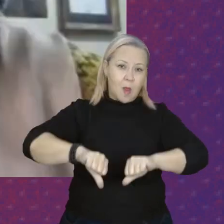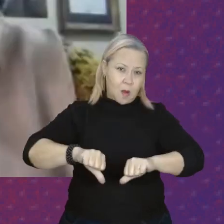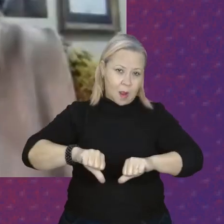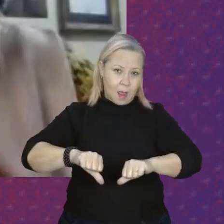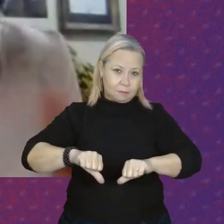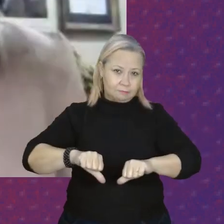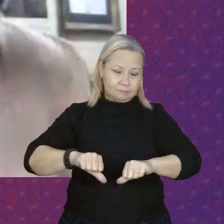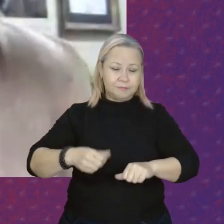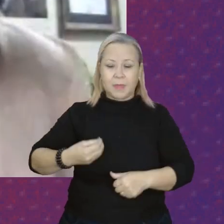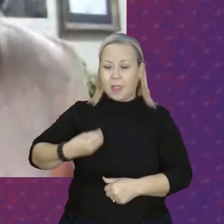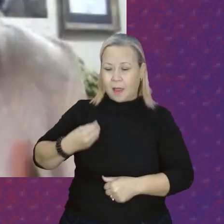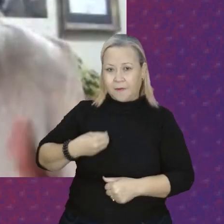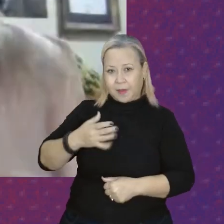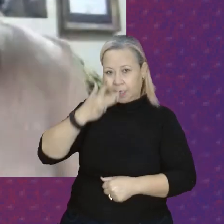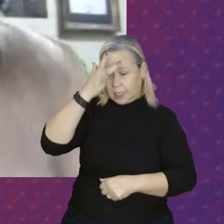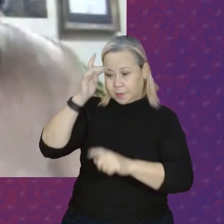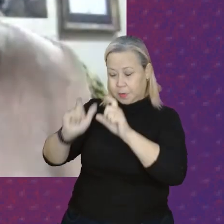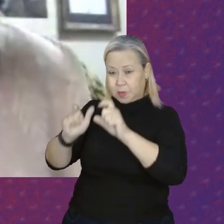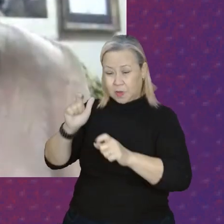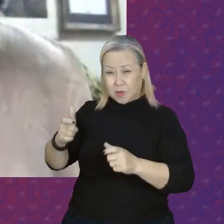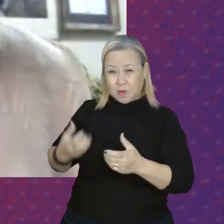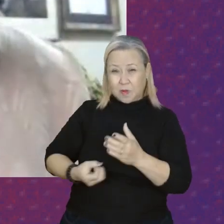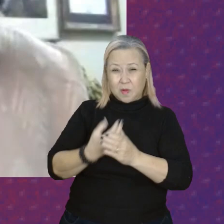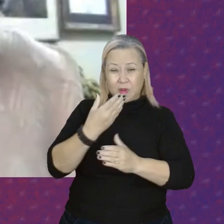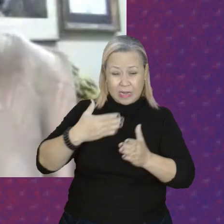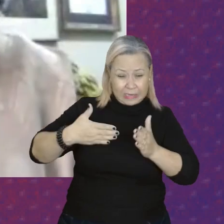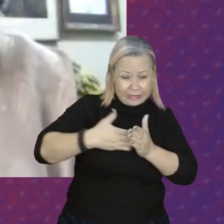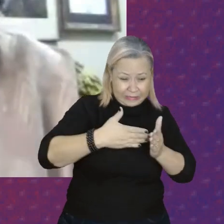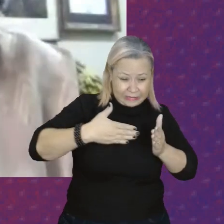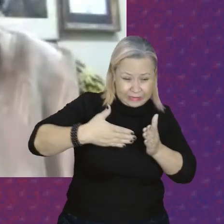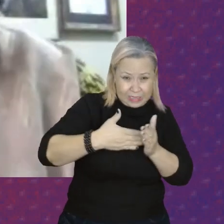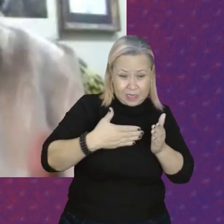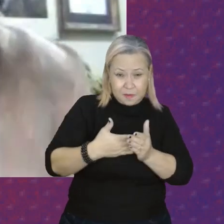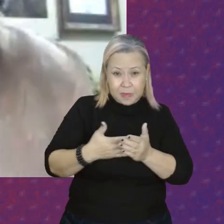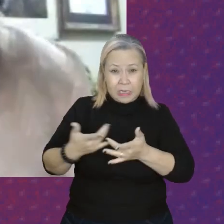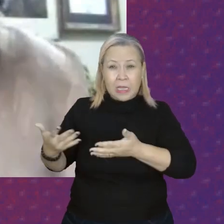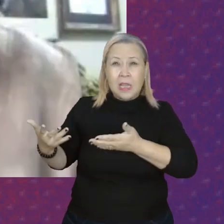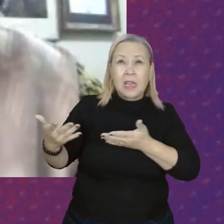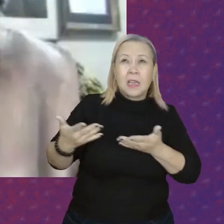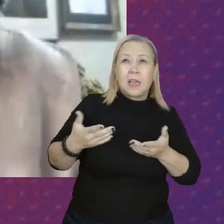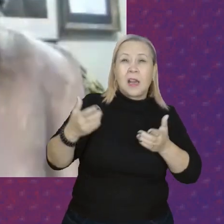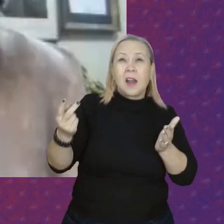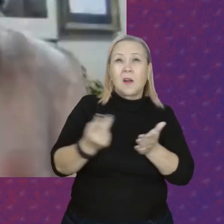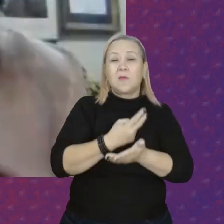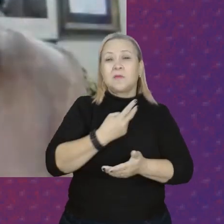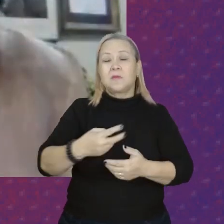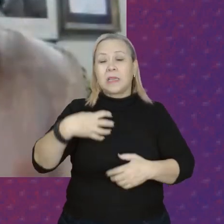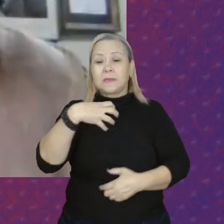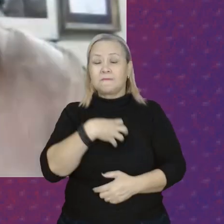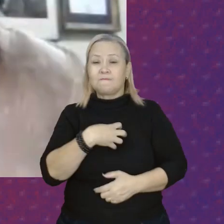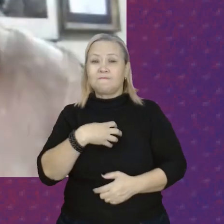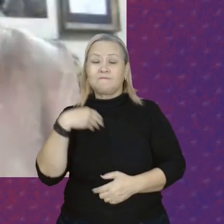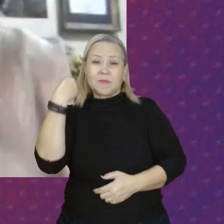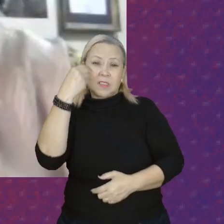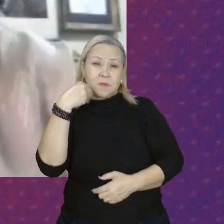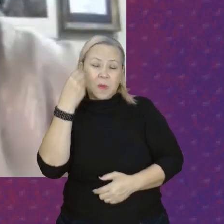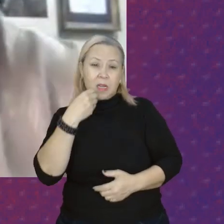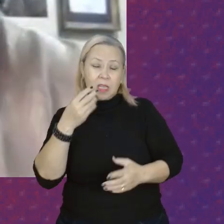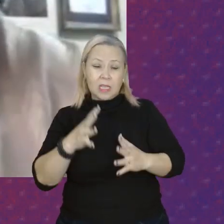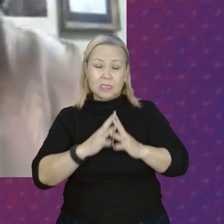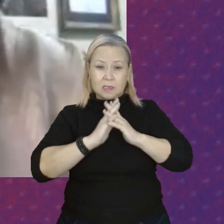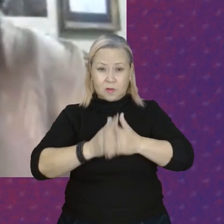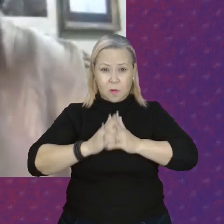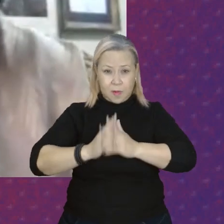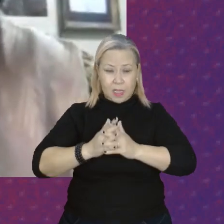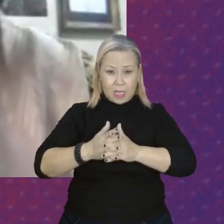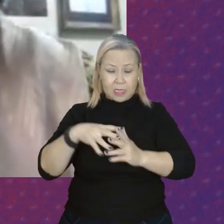ou para estabelecer limites, barreiras, acaba trazendo muitas situações complicadas e até mesmo situações